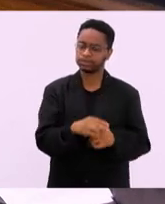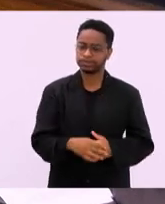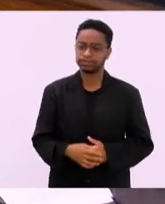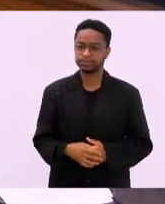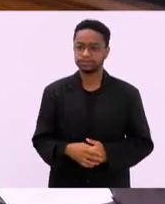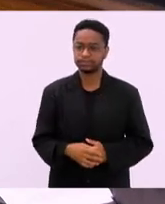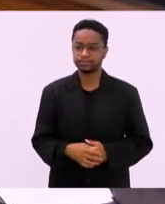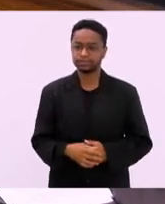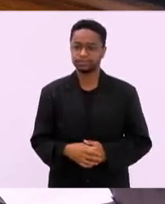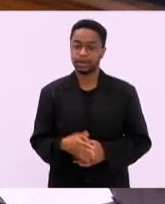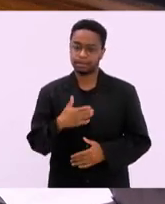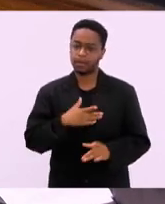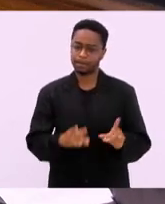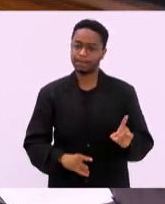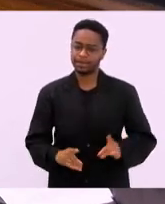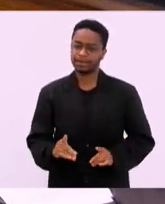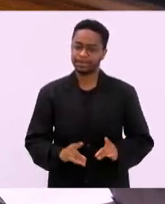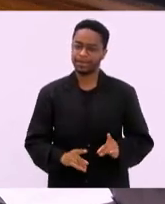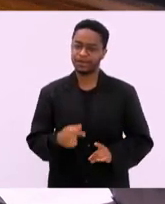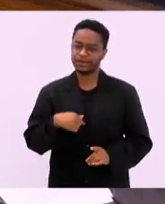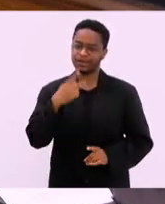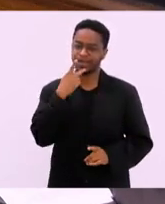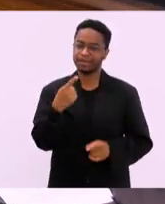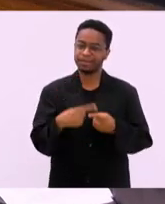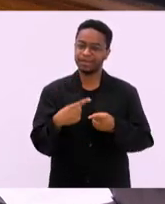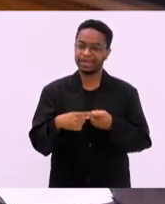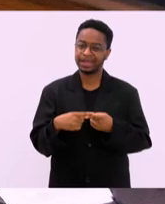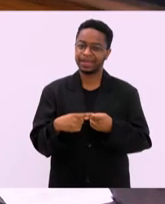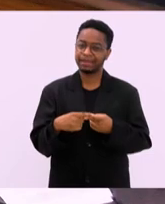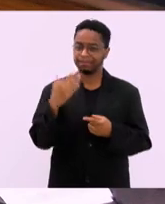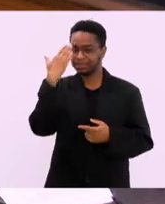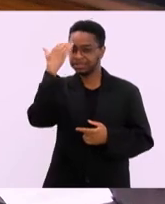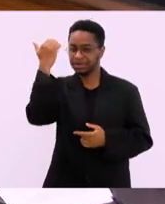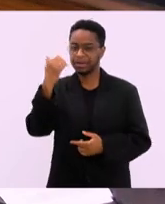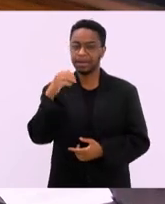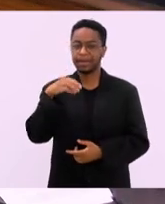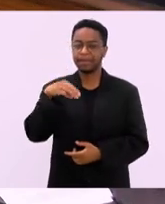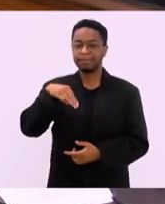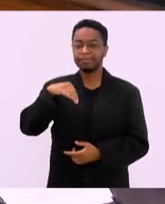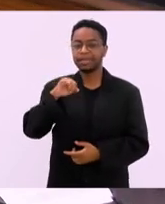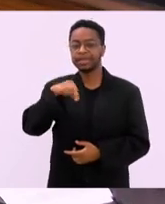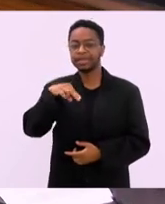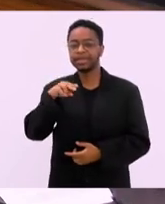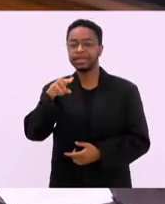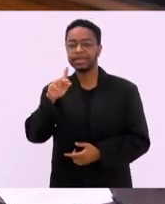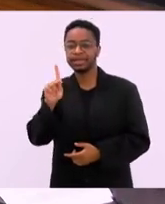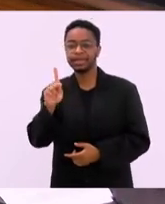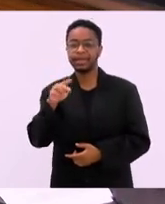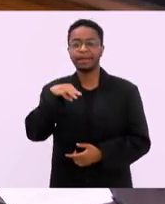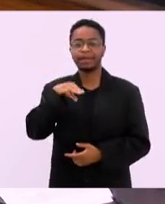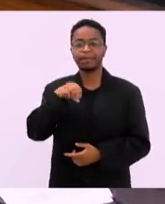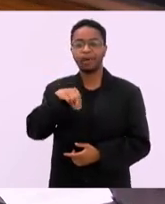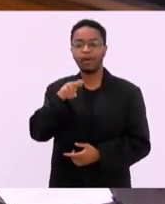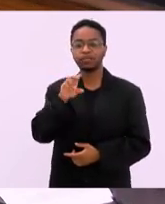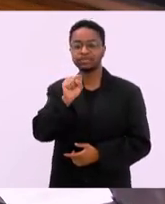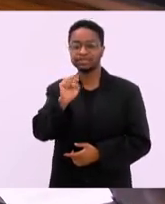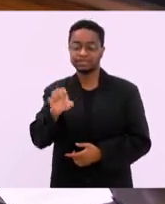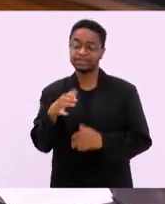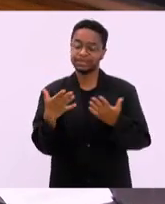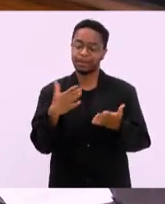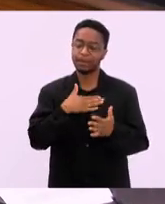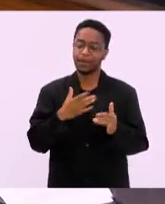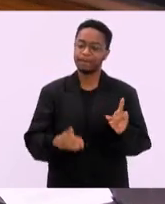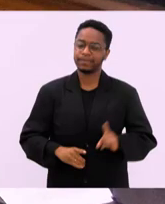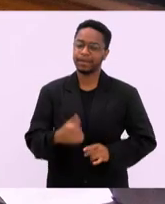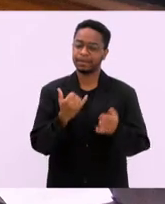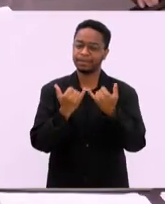É verdade. Que, aliás, é meu primo. Eu digo que é meu primo porque eu sou chamado de Minkey Mouse. Então, o deputado Ratinho é meu primo por afinidade. Mas deixa eu